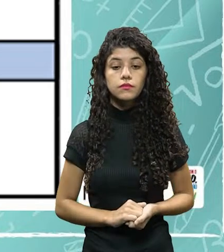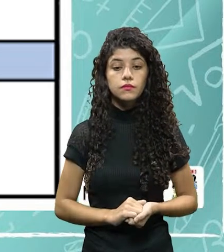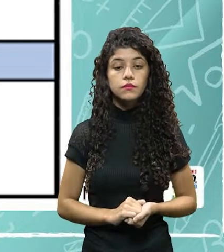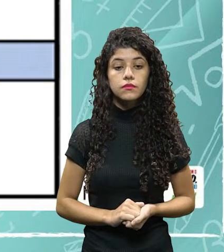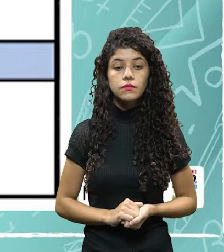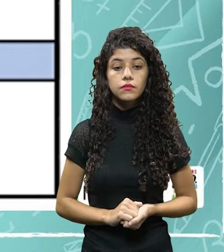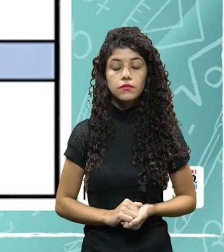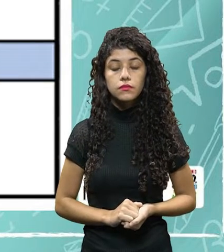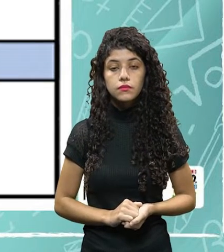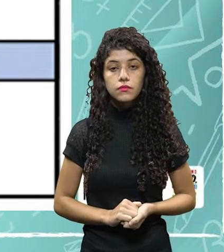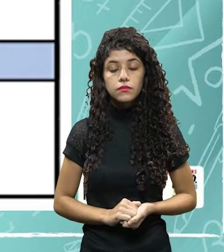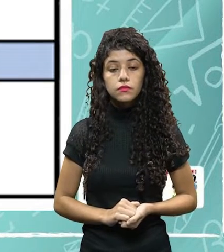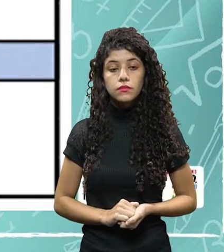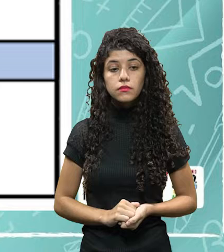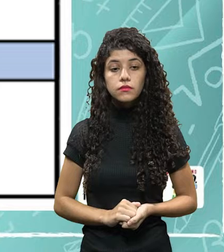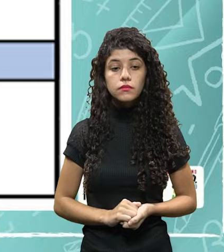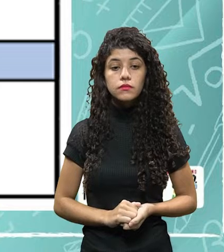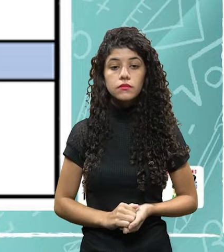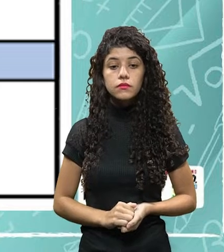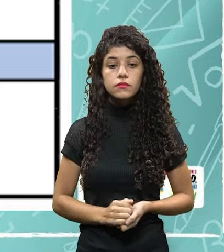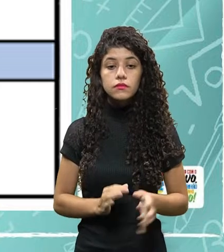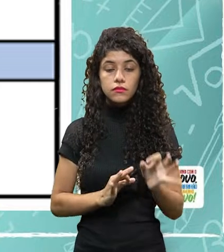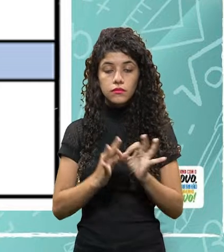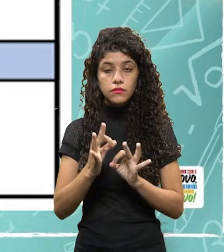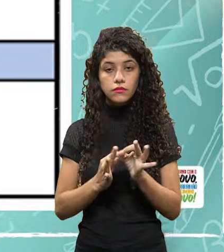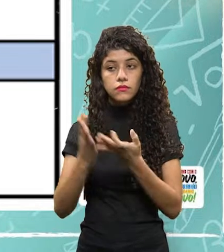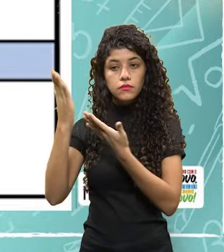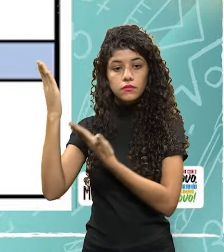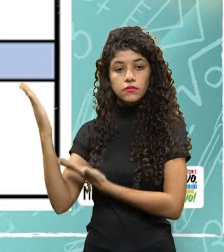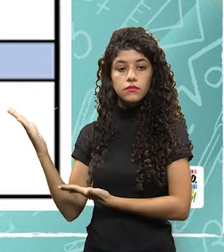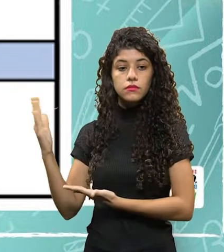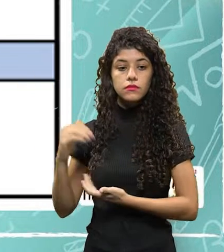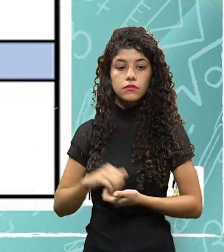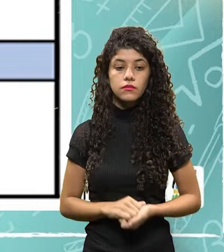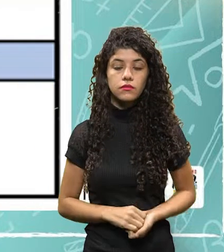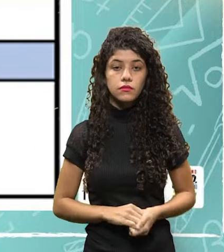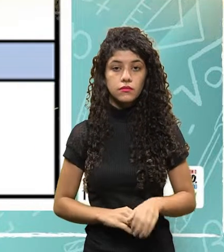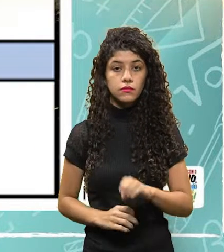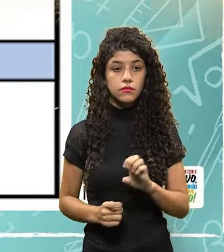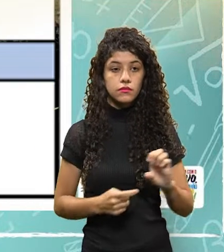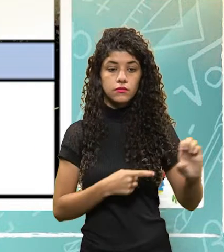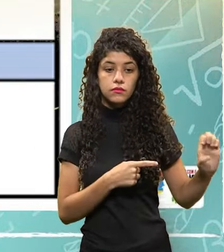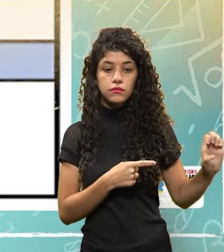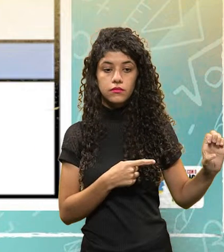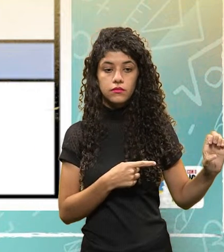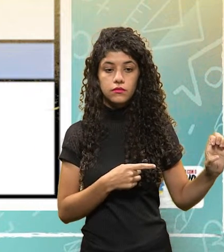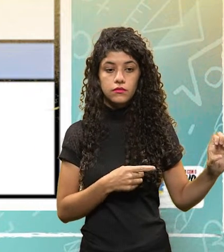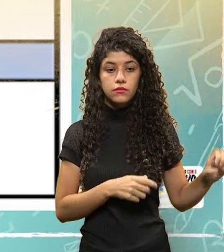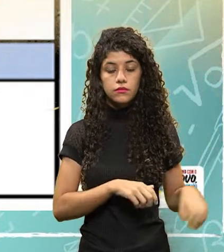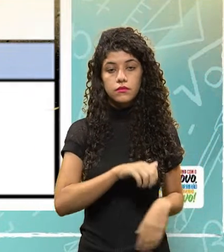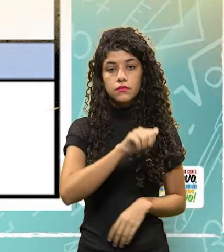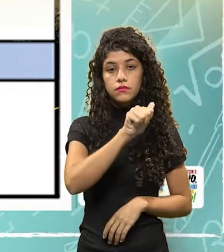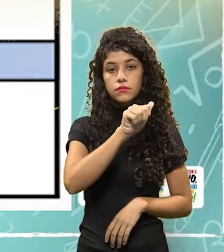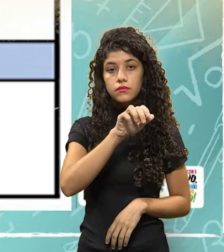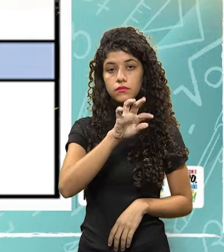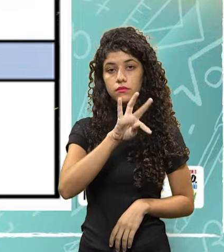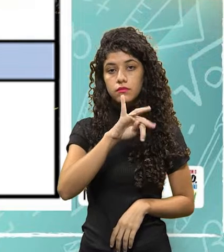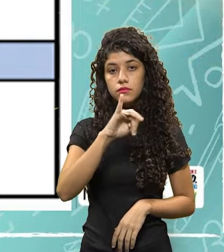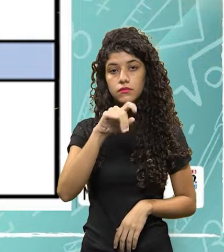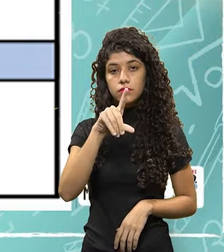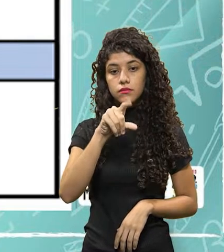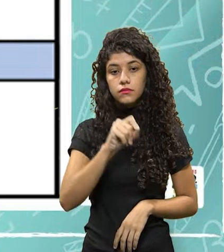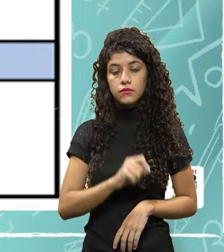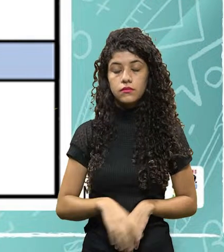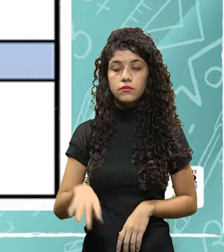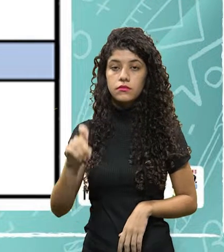Na forma gráfica, a organização do balanço patrimonial é a seguinte. Do lado esquerdo temos aqui o ativo, onde é a aplicação, e do